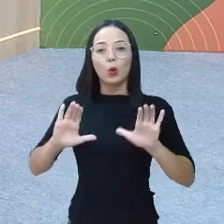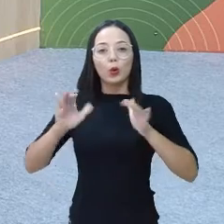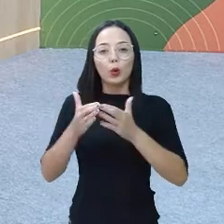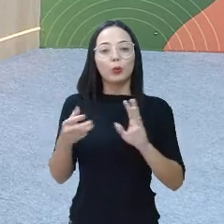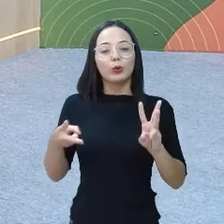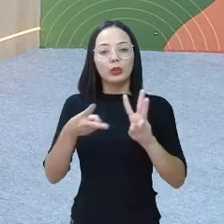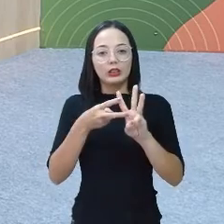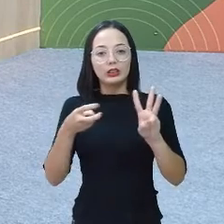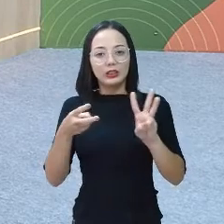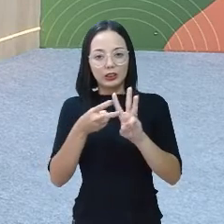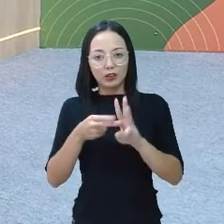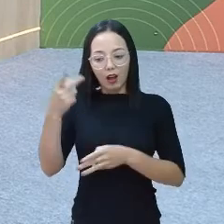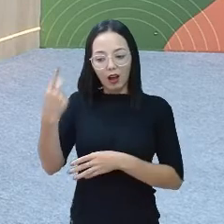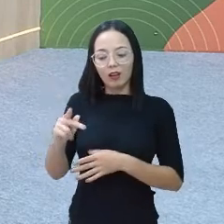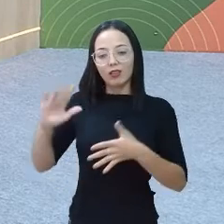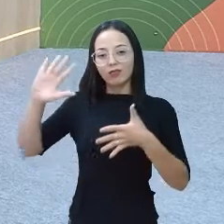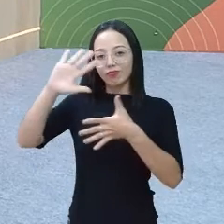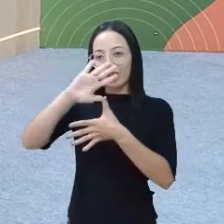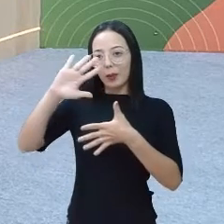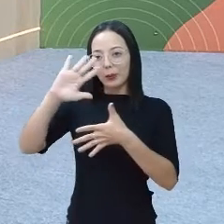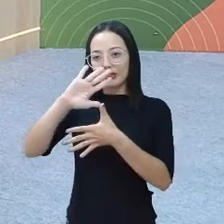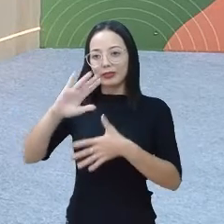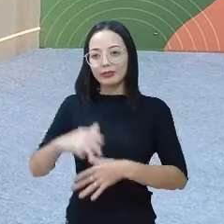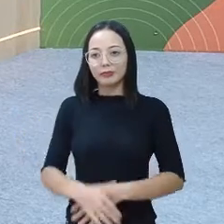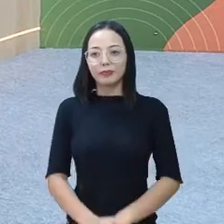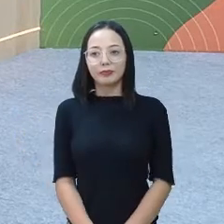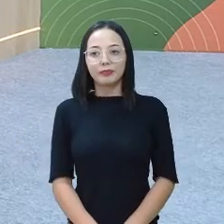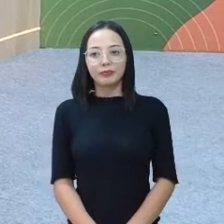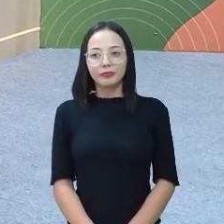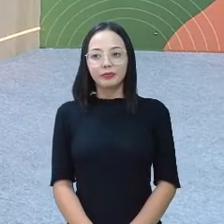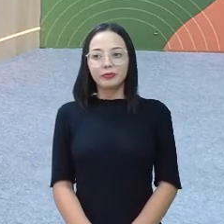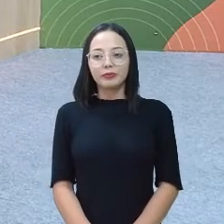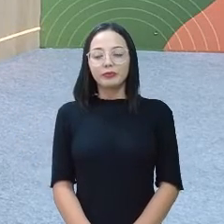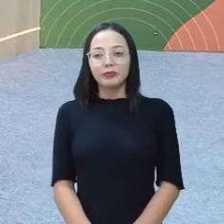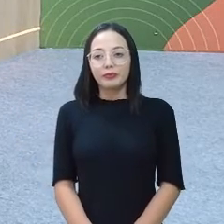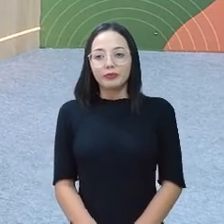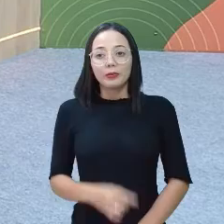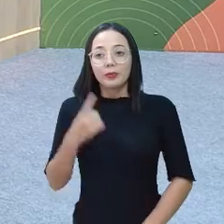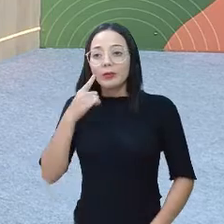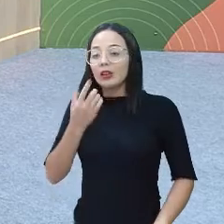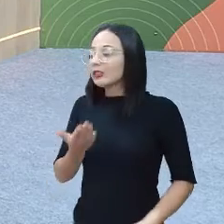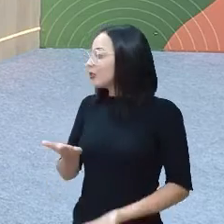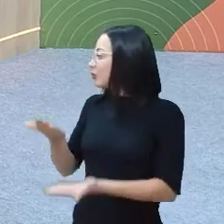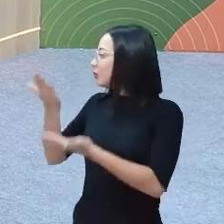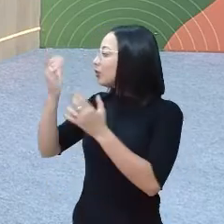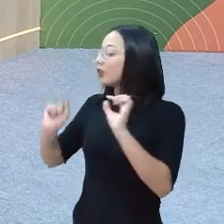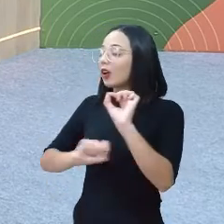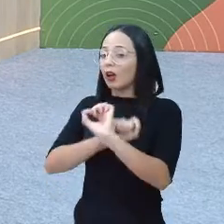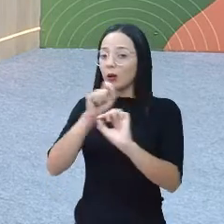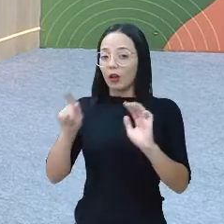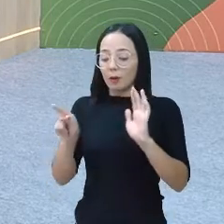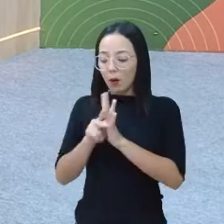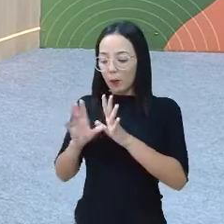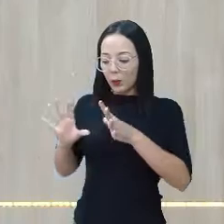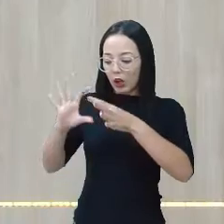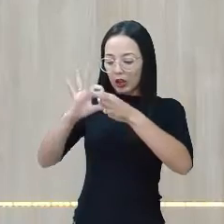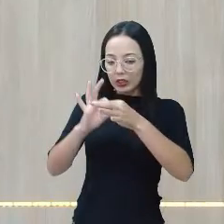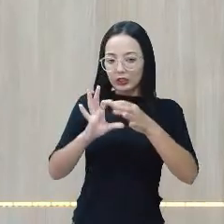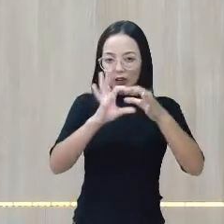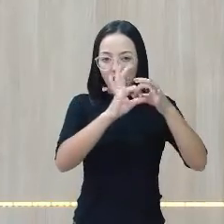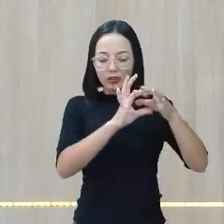indígenas aqui na América, né? Outra questão, alianças. Então a gente